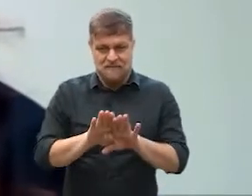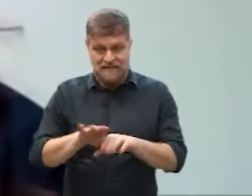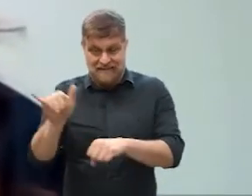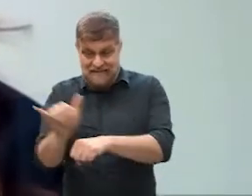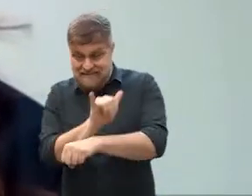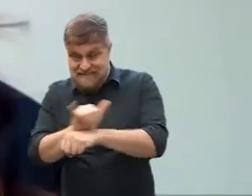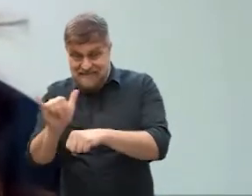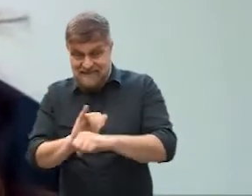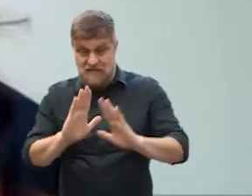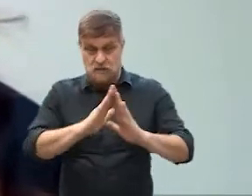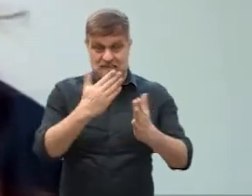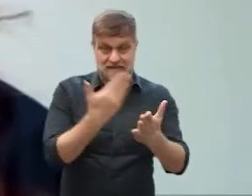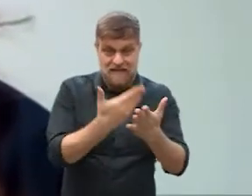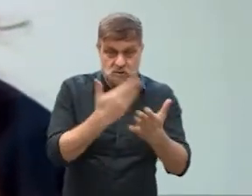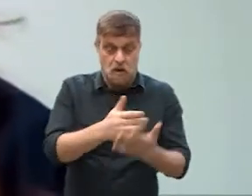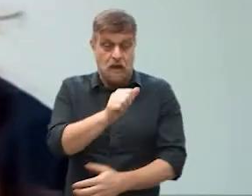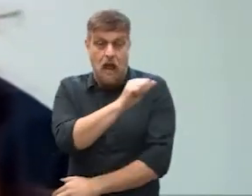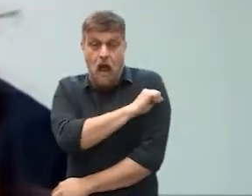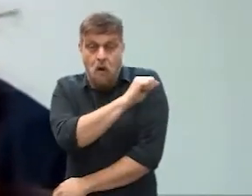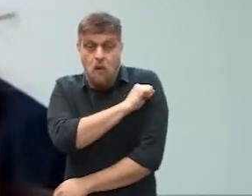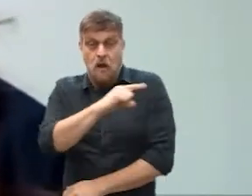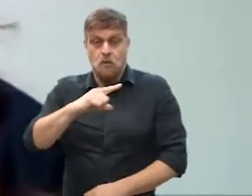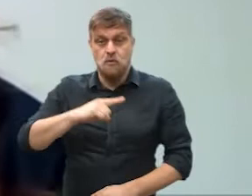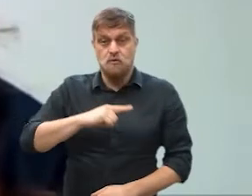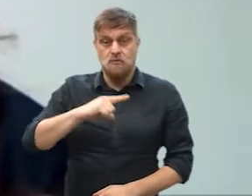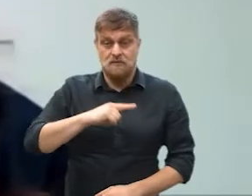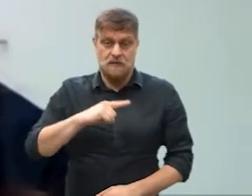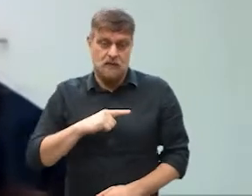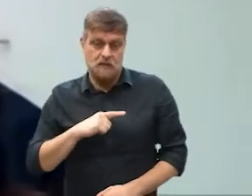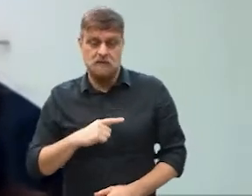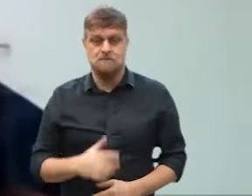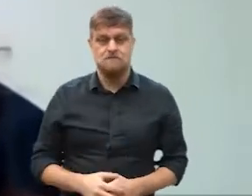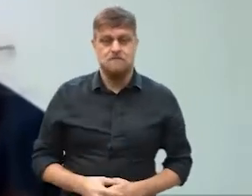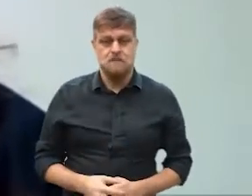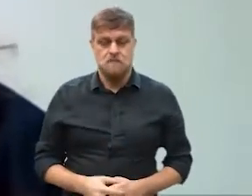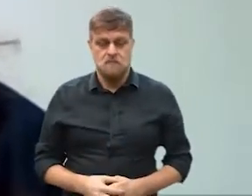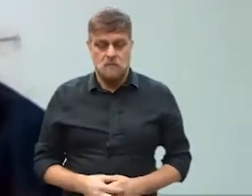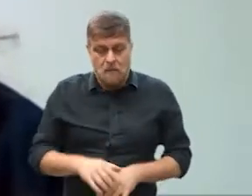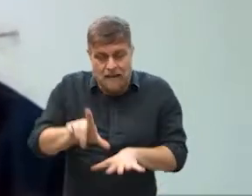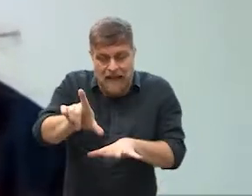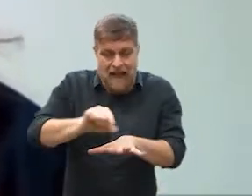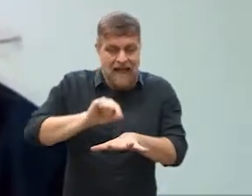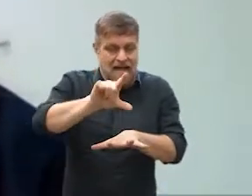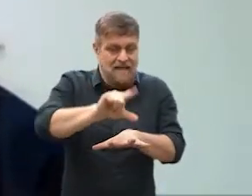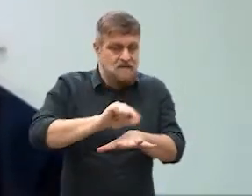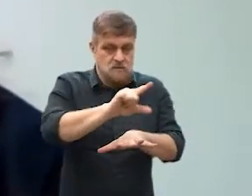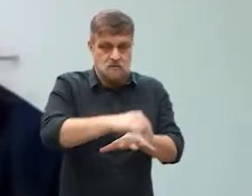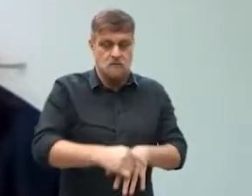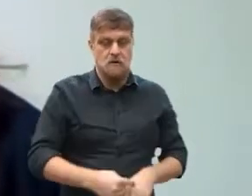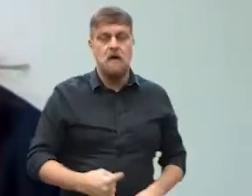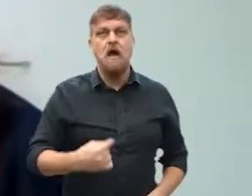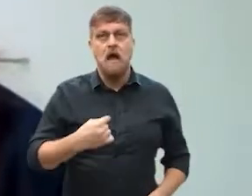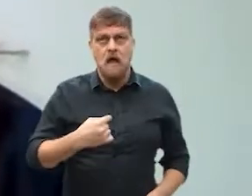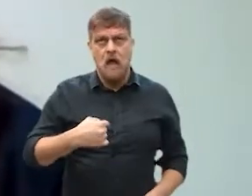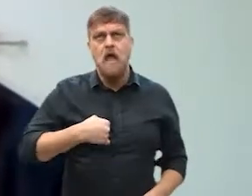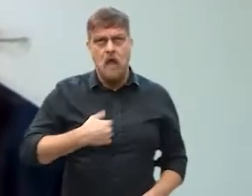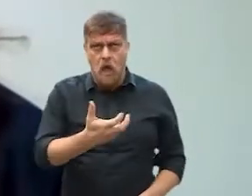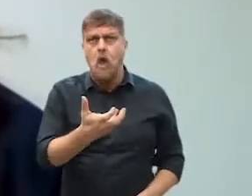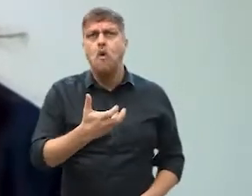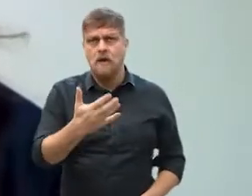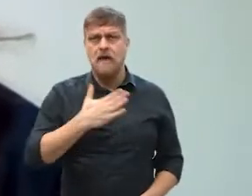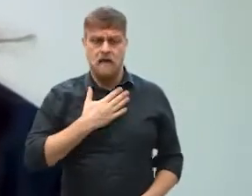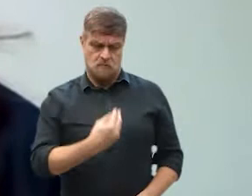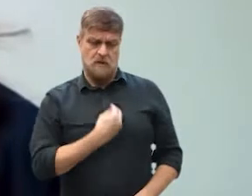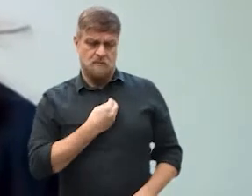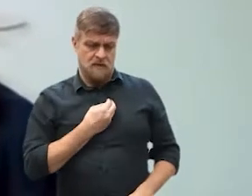caminhos dentro da escola, que o estudante possa ter, ou a estudante possa ter uma opção, né, e seguir para aquilo que ela quer, o que ele quer. Por exemplo, quando